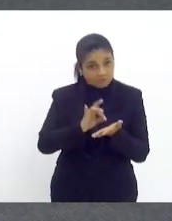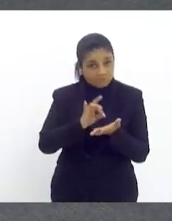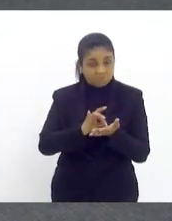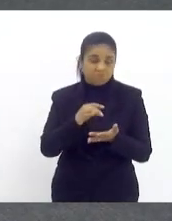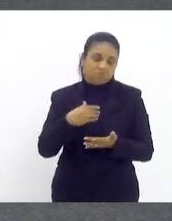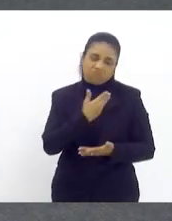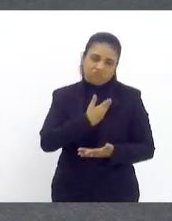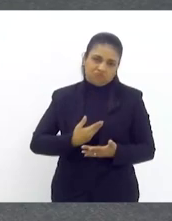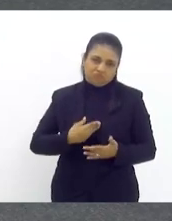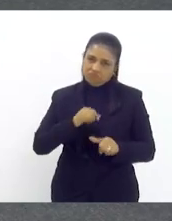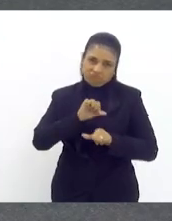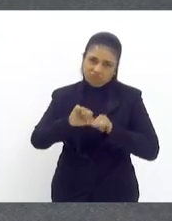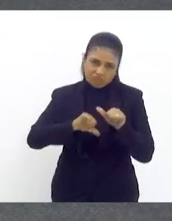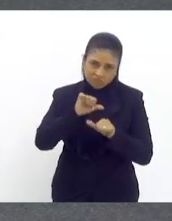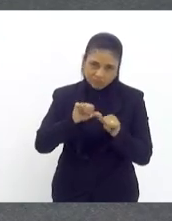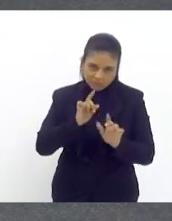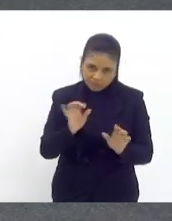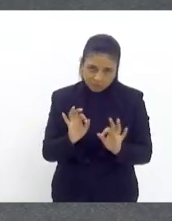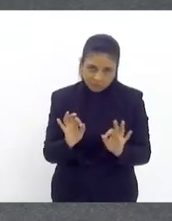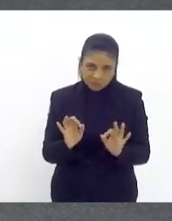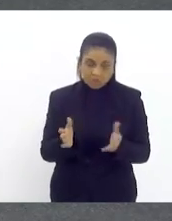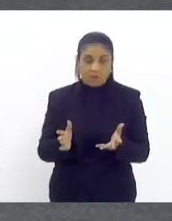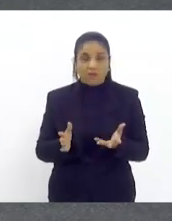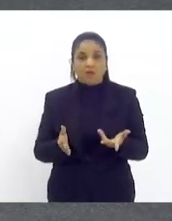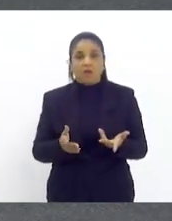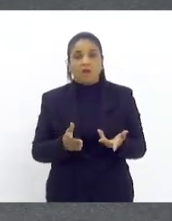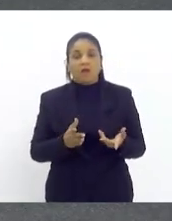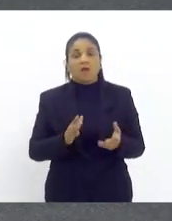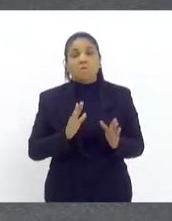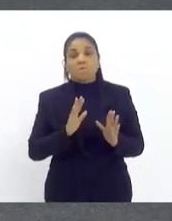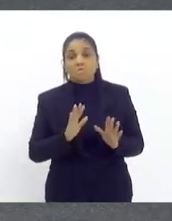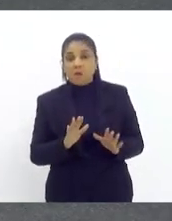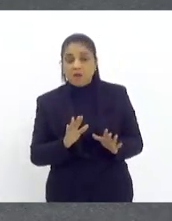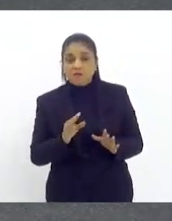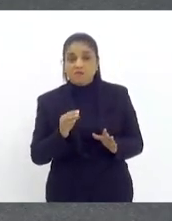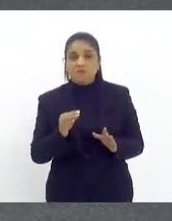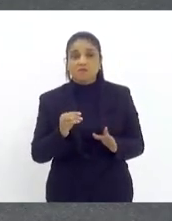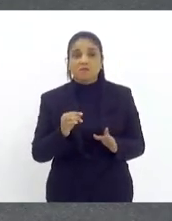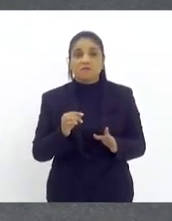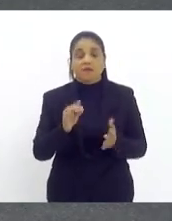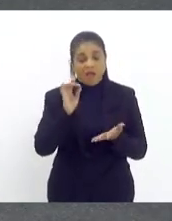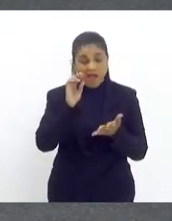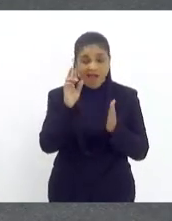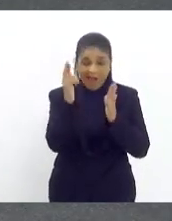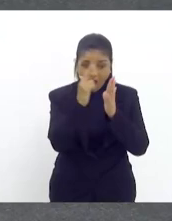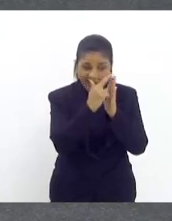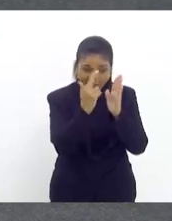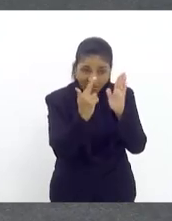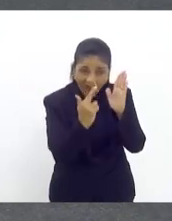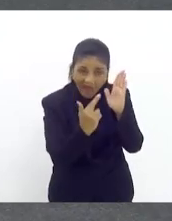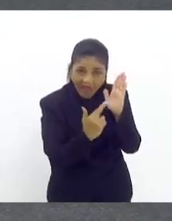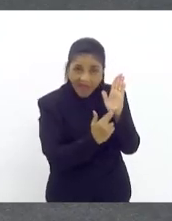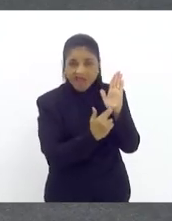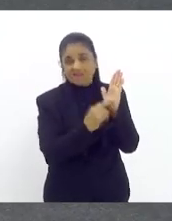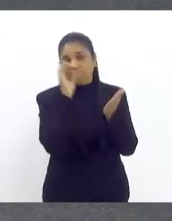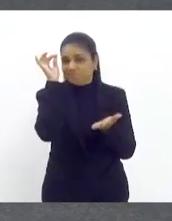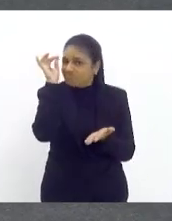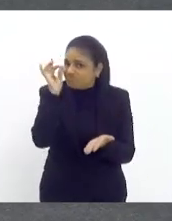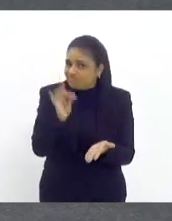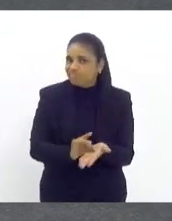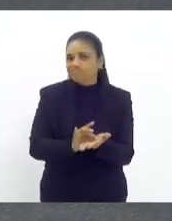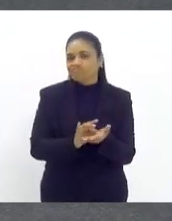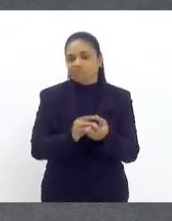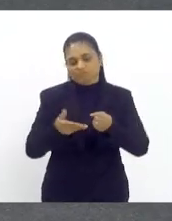não mexe porém se fosse para ver a regra conforme é a realidade